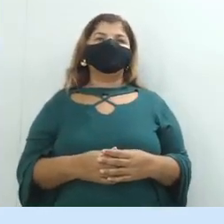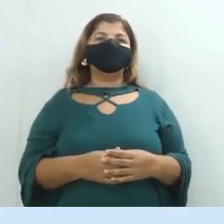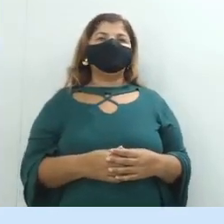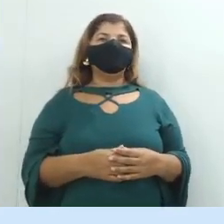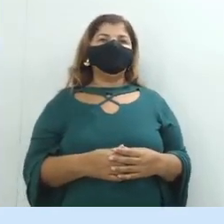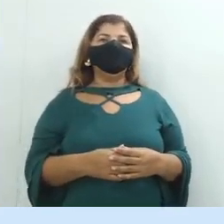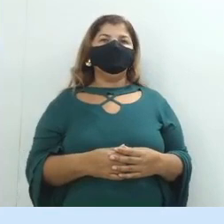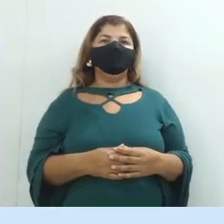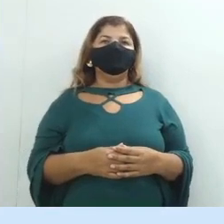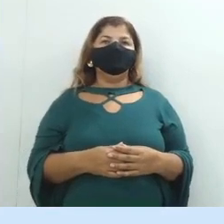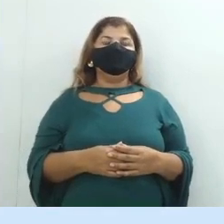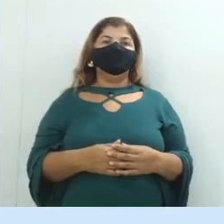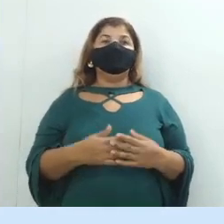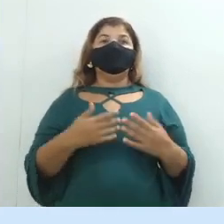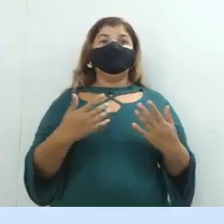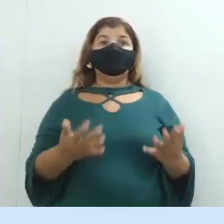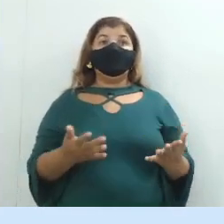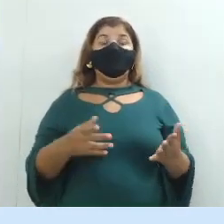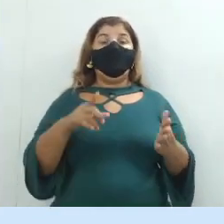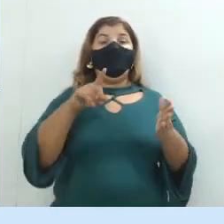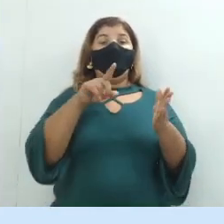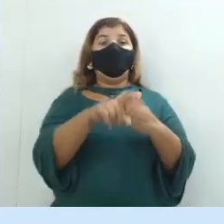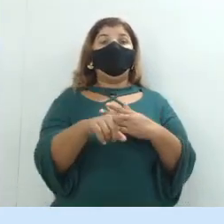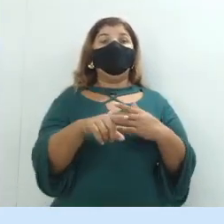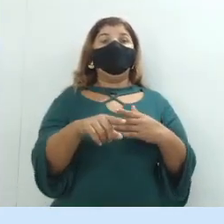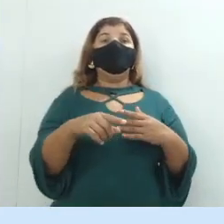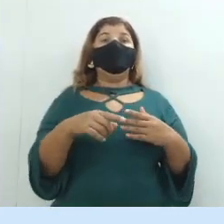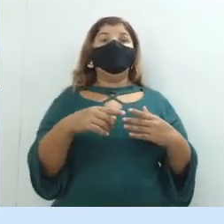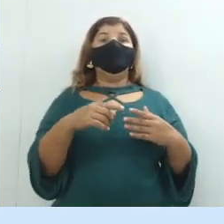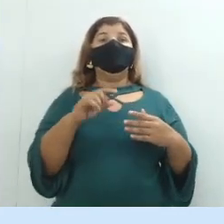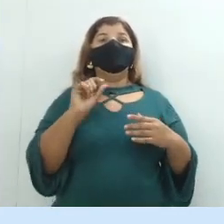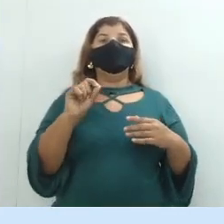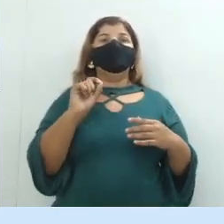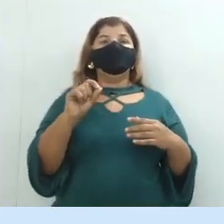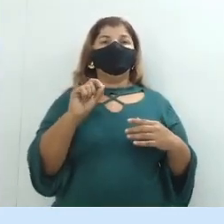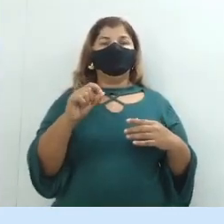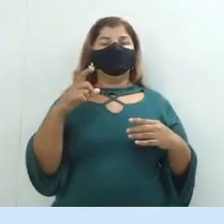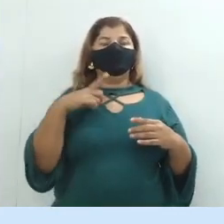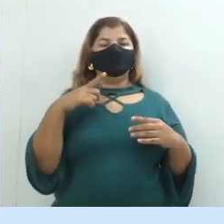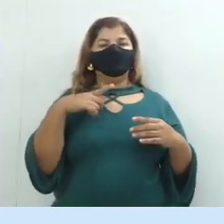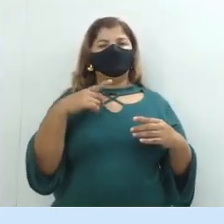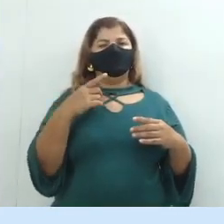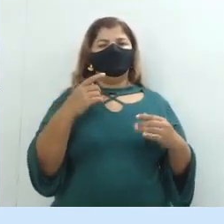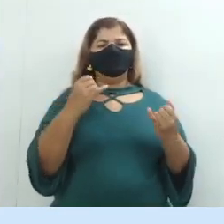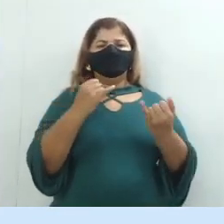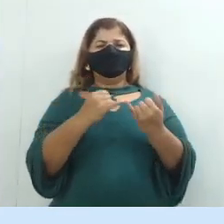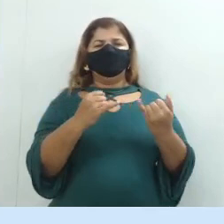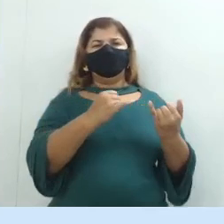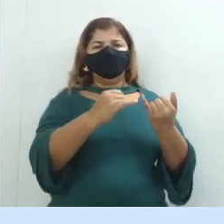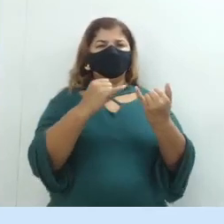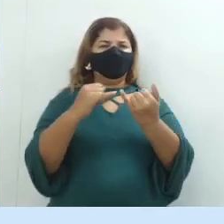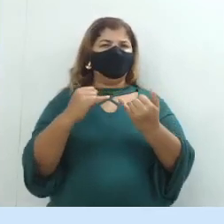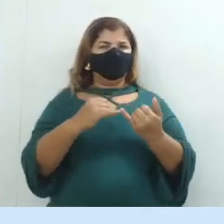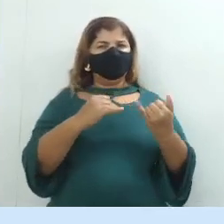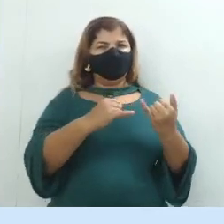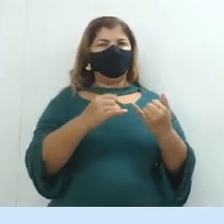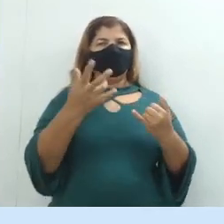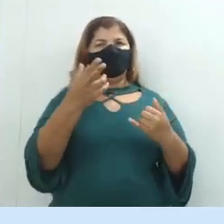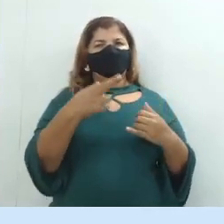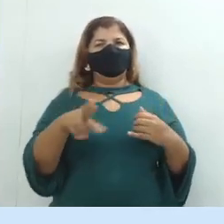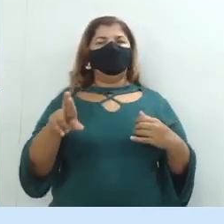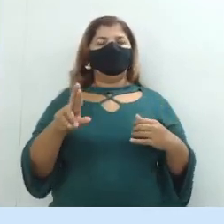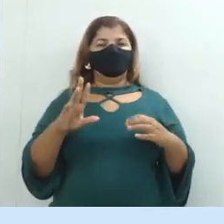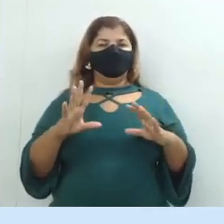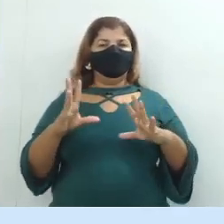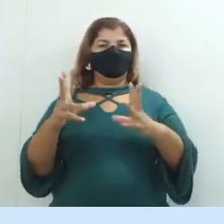vocês nessa questão, Ele está nos perguntando sobre o que há em comum, o que quesito há em comum nessas religiões